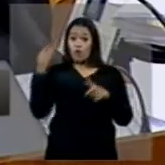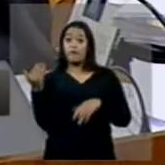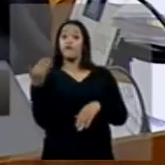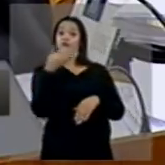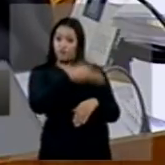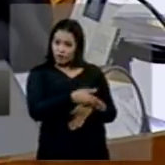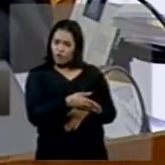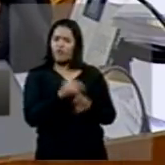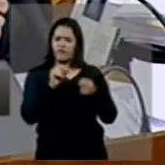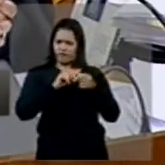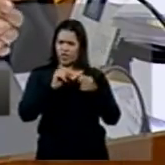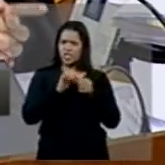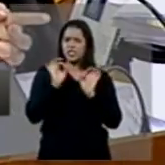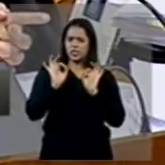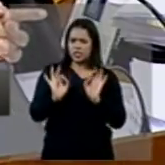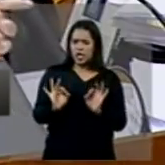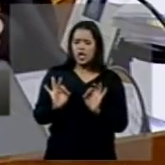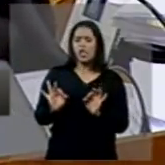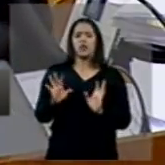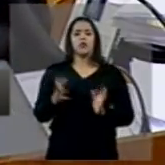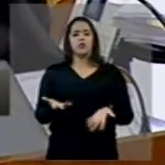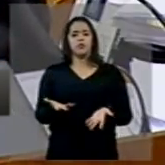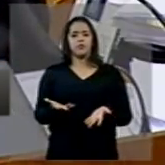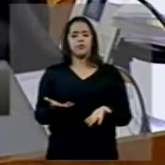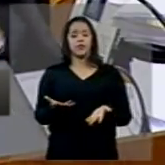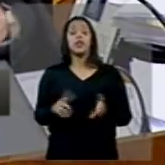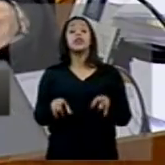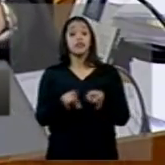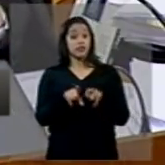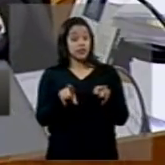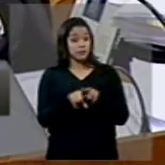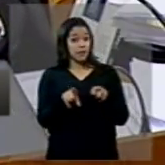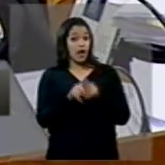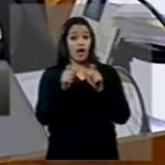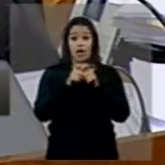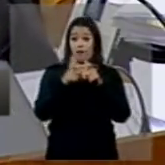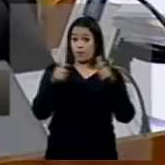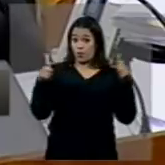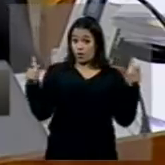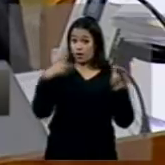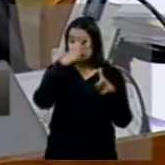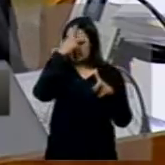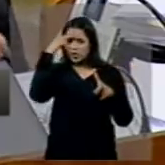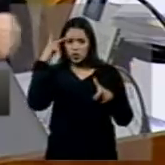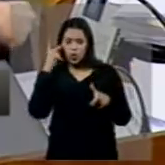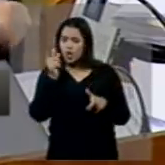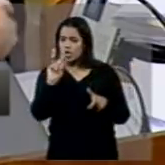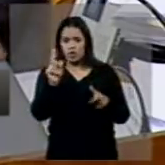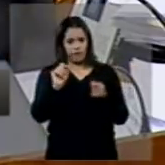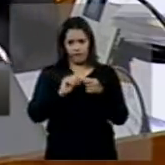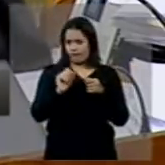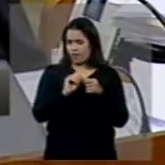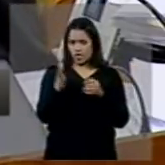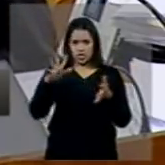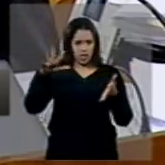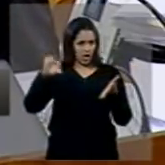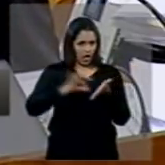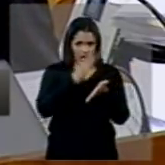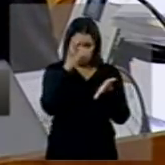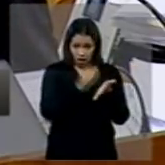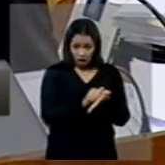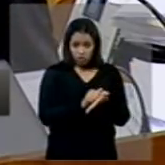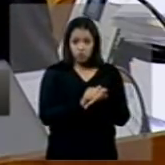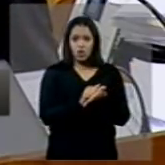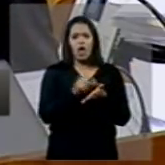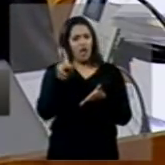também foi colocado que a grande maioria daqueles que não se recadastraram são os